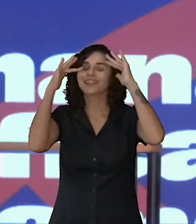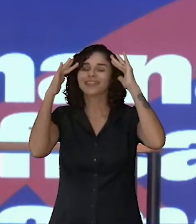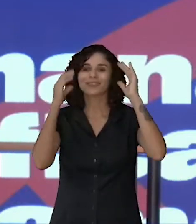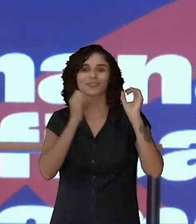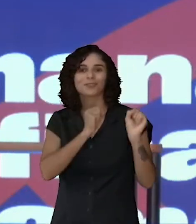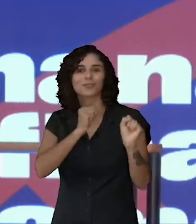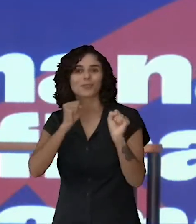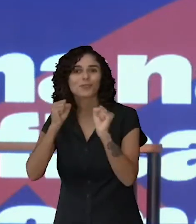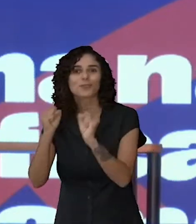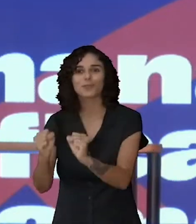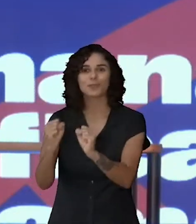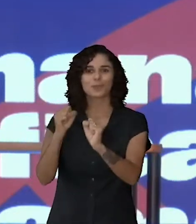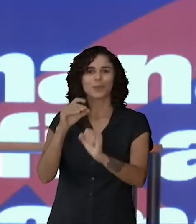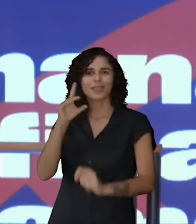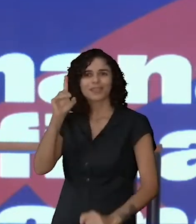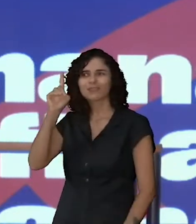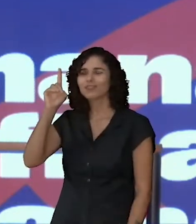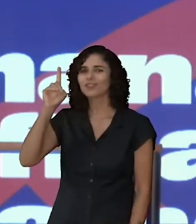Enteos,